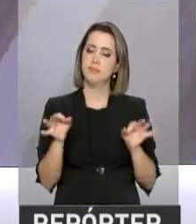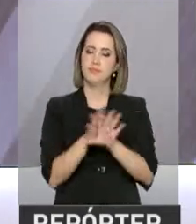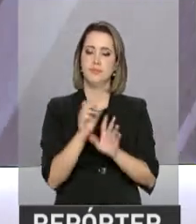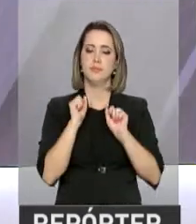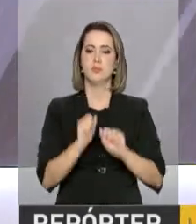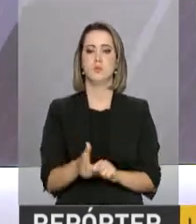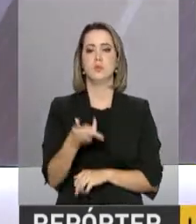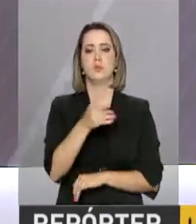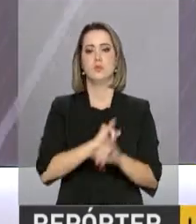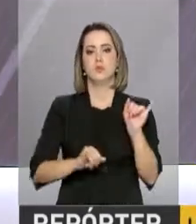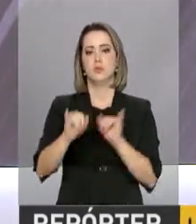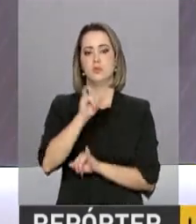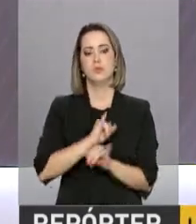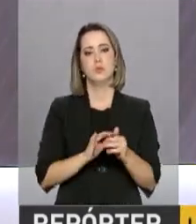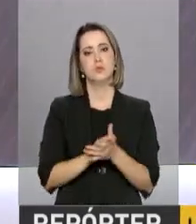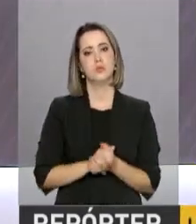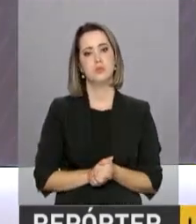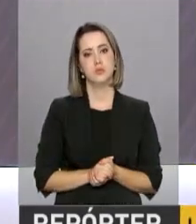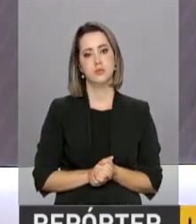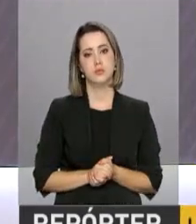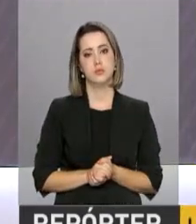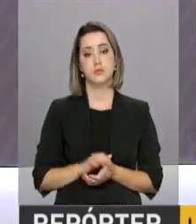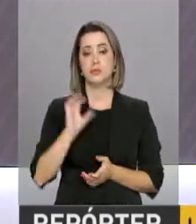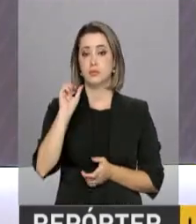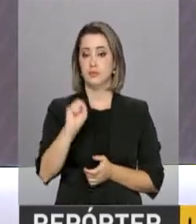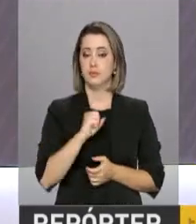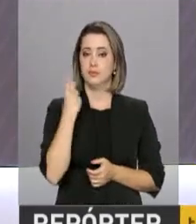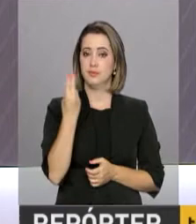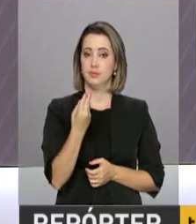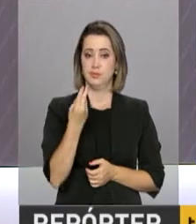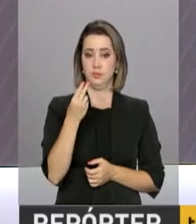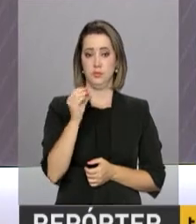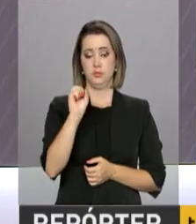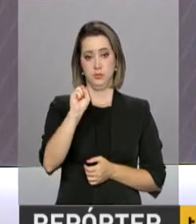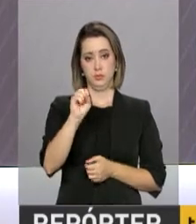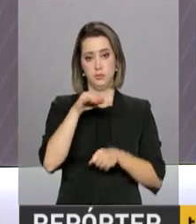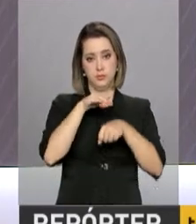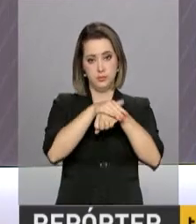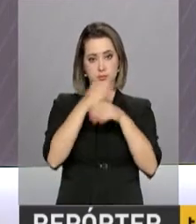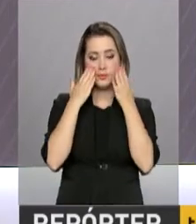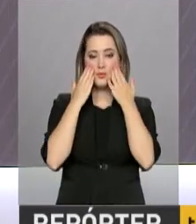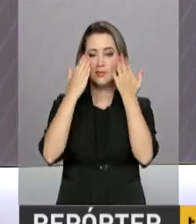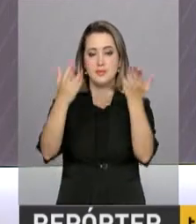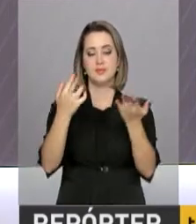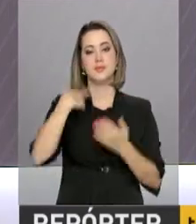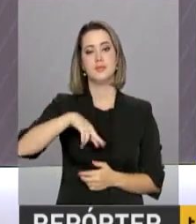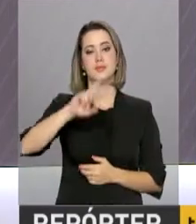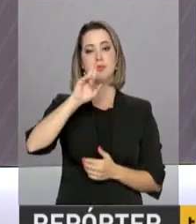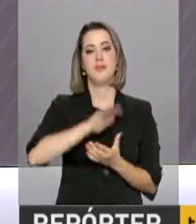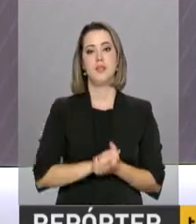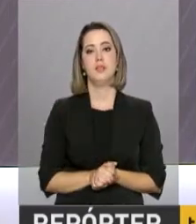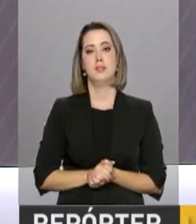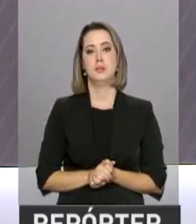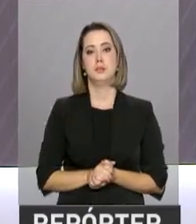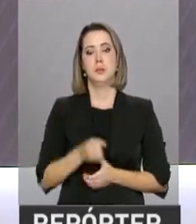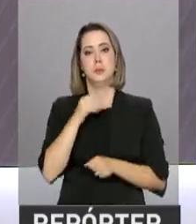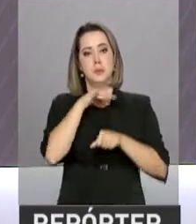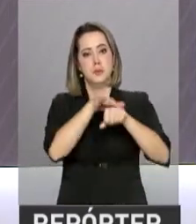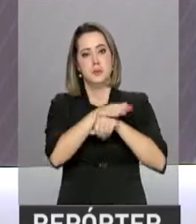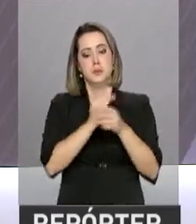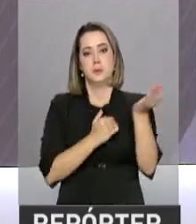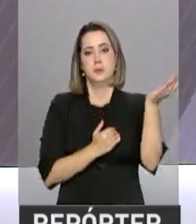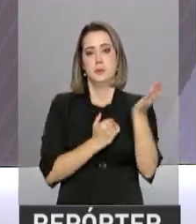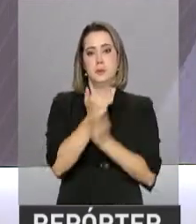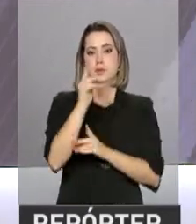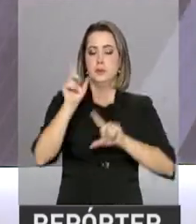aqui podemos voltar a qualquer momento com outras informações ou às oito da noite na próxima edição do repórter nbr boa noite pra você